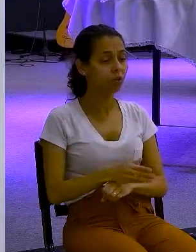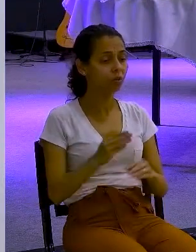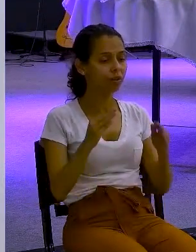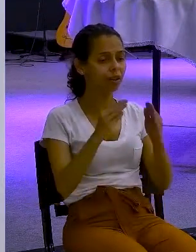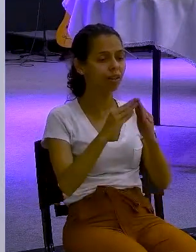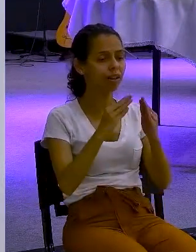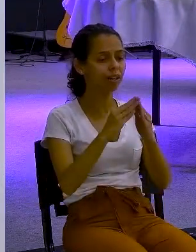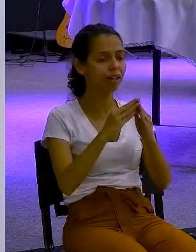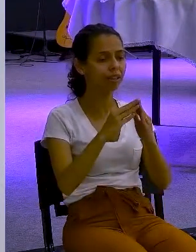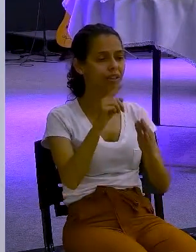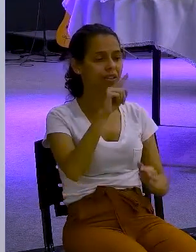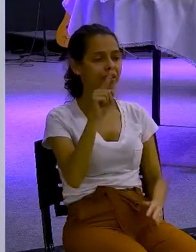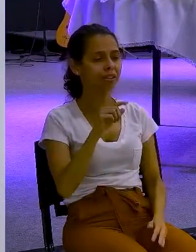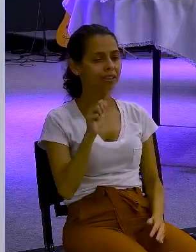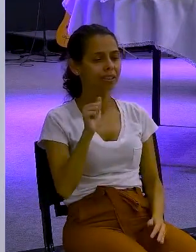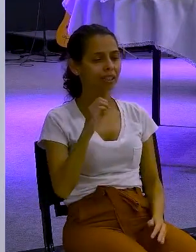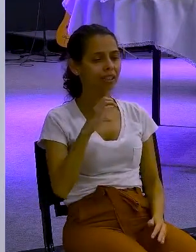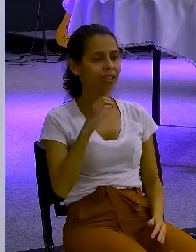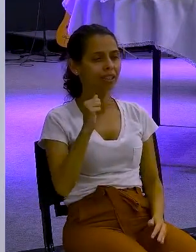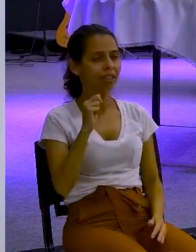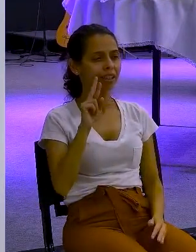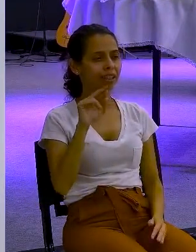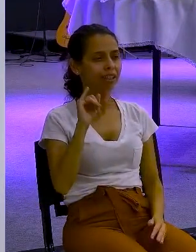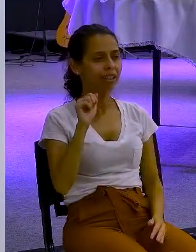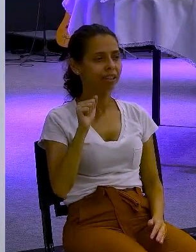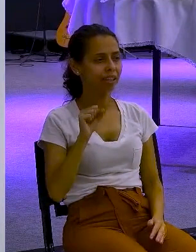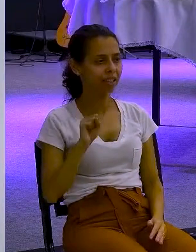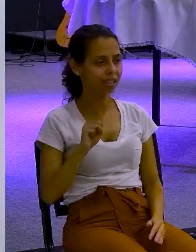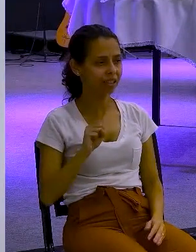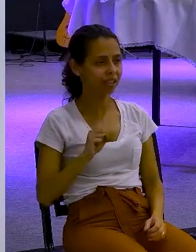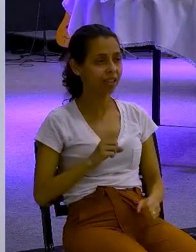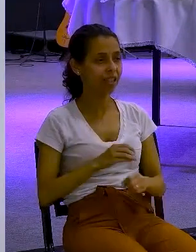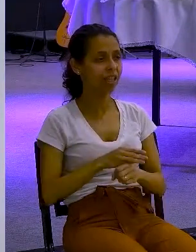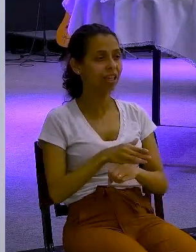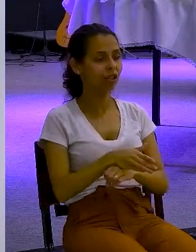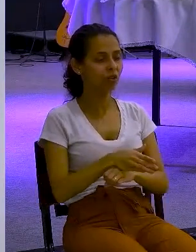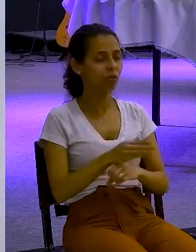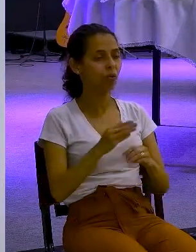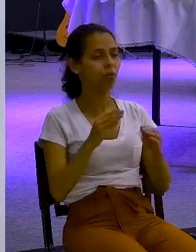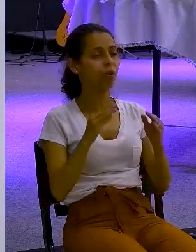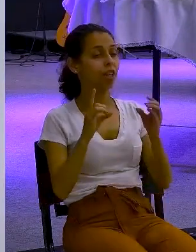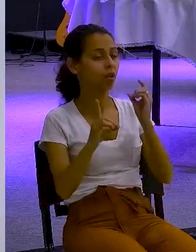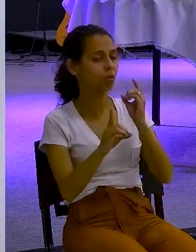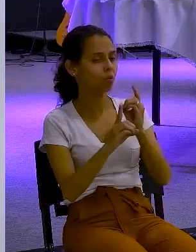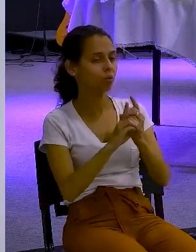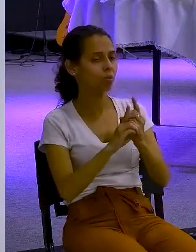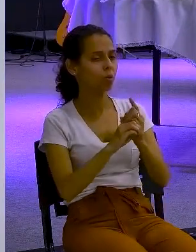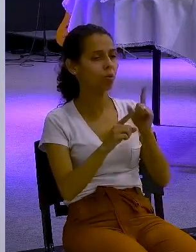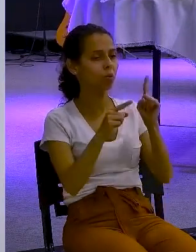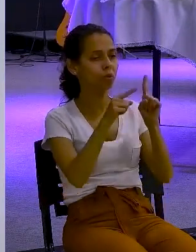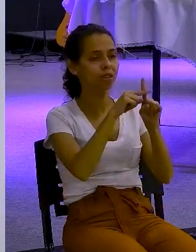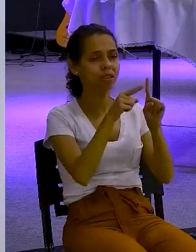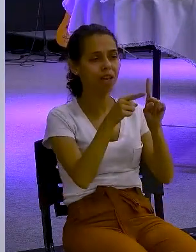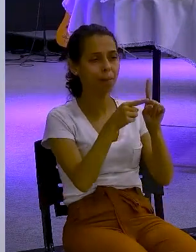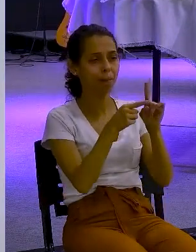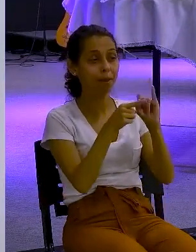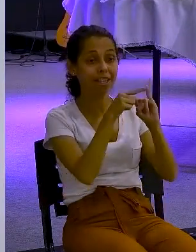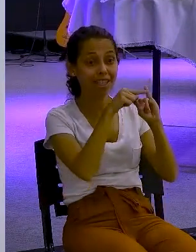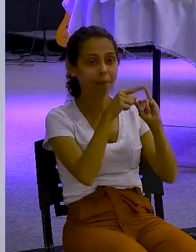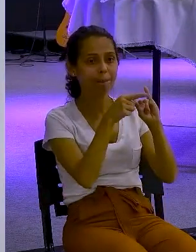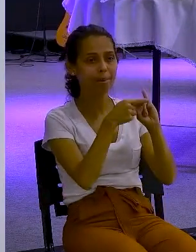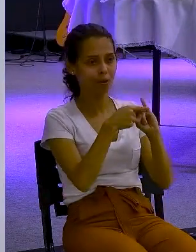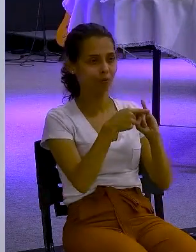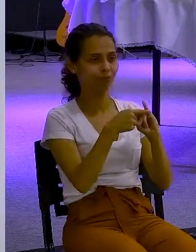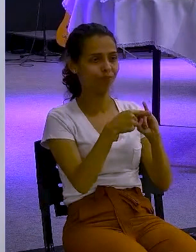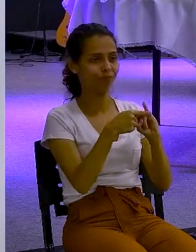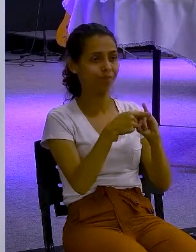Isabel. Ouvindo esta saudação de Maria, a criança lhe estremeceu no ventre. Então Isabel